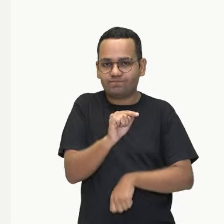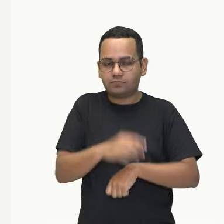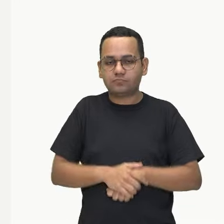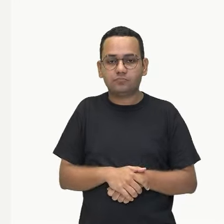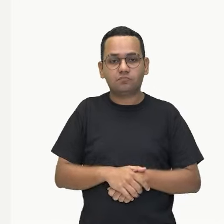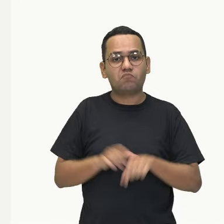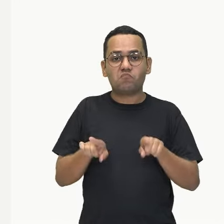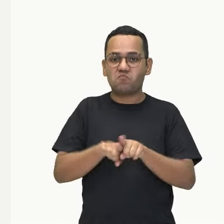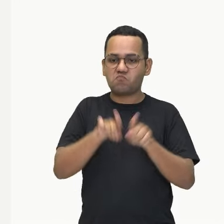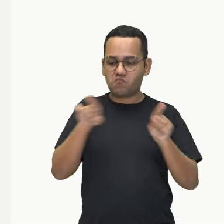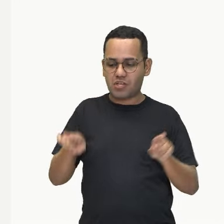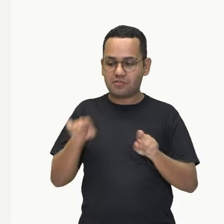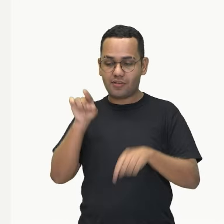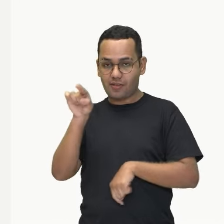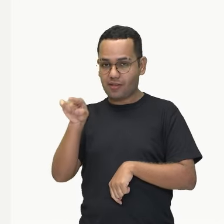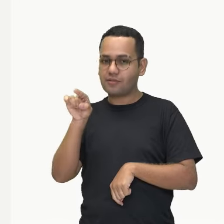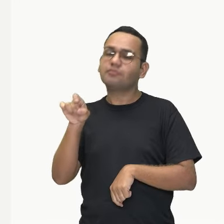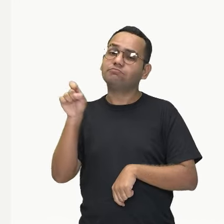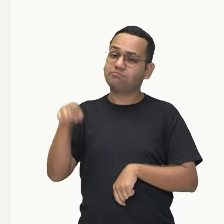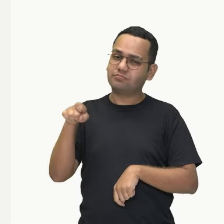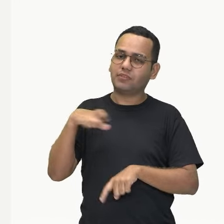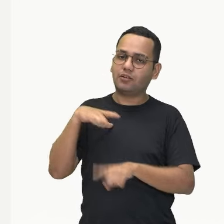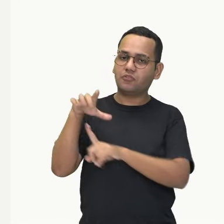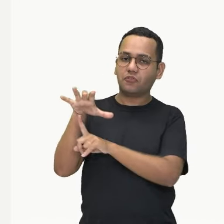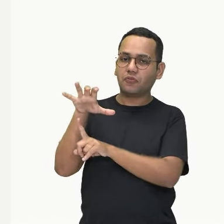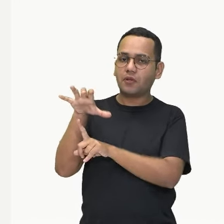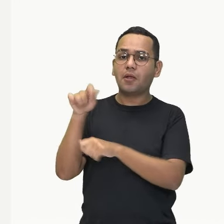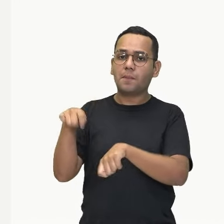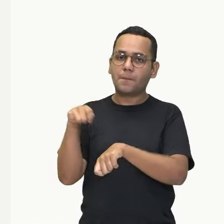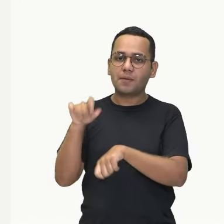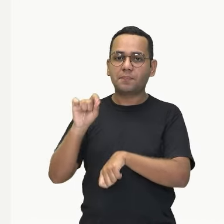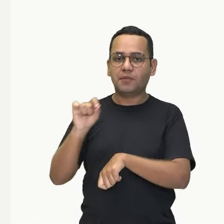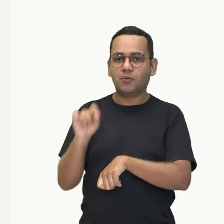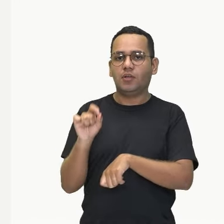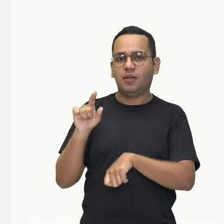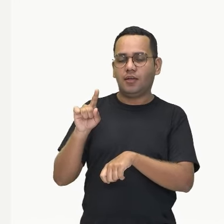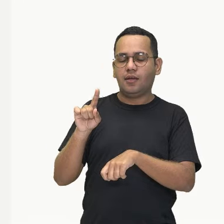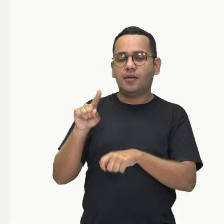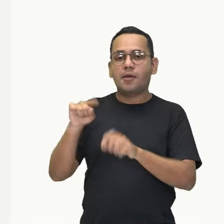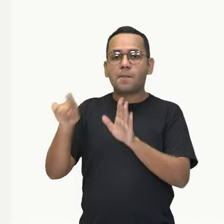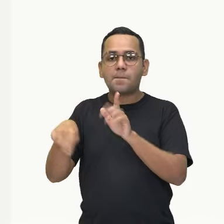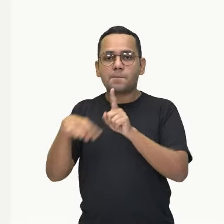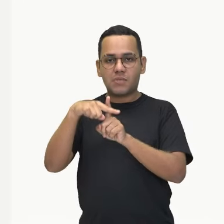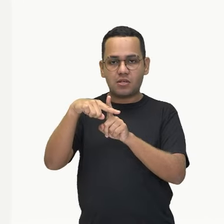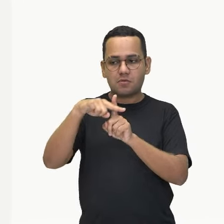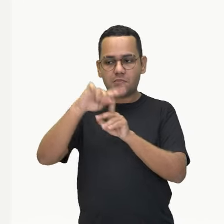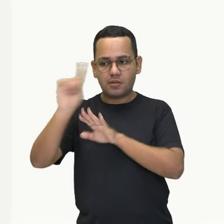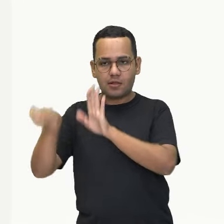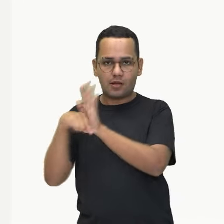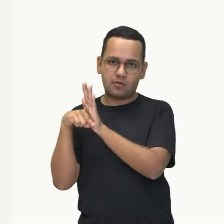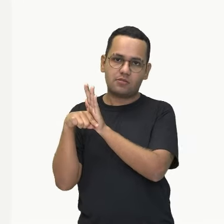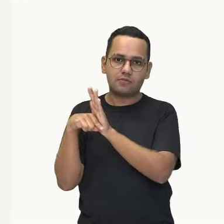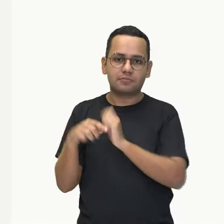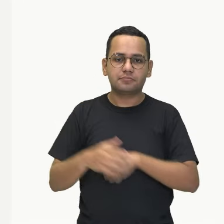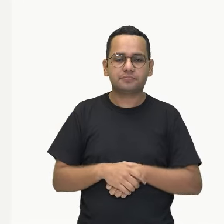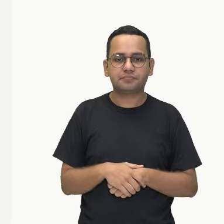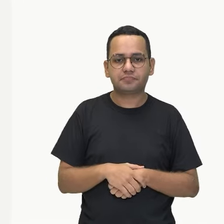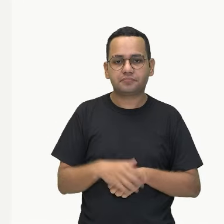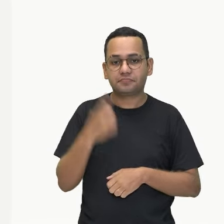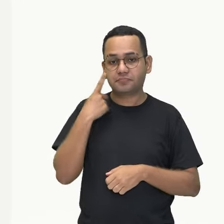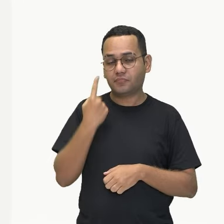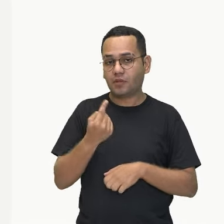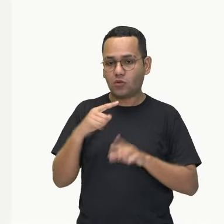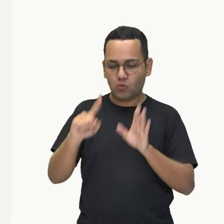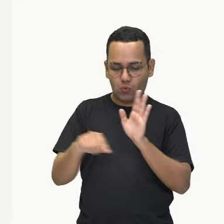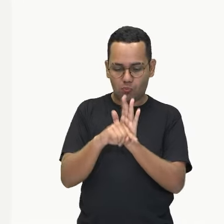segundo polinômio, nós vamos ter que fazer um jogo de sinal, ó, do menos com todos os